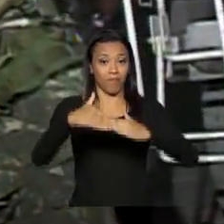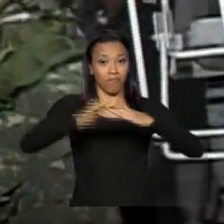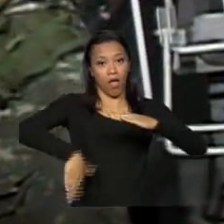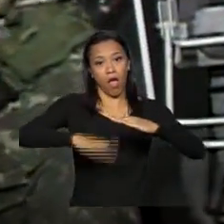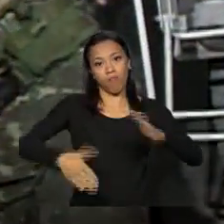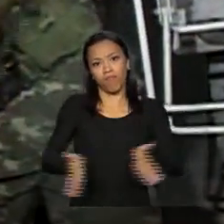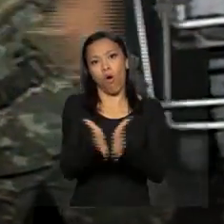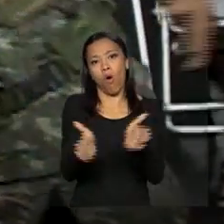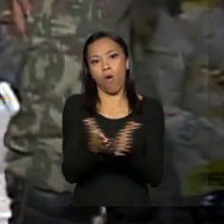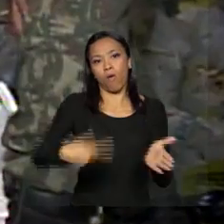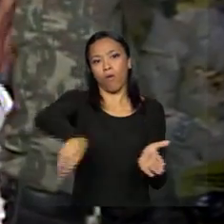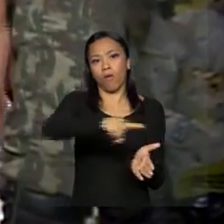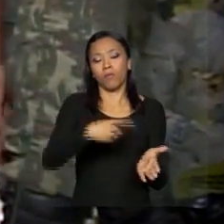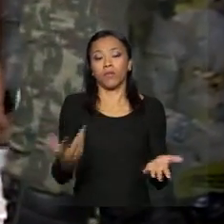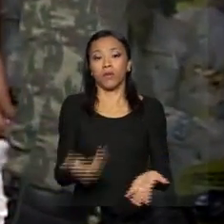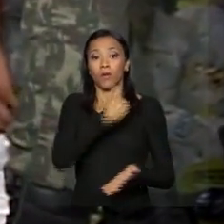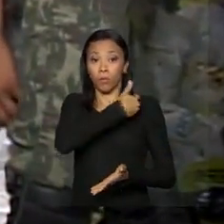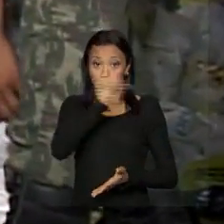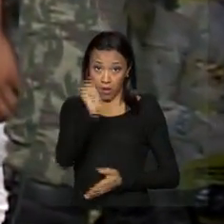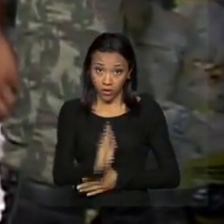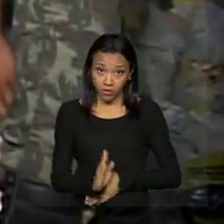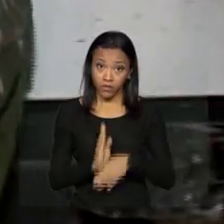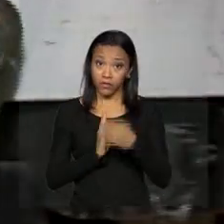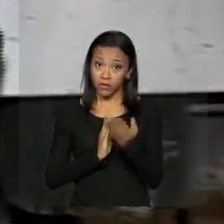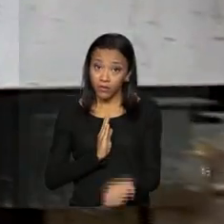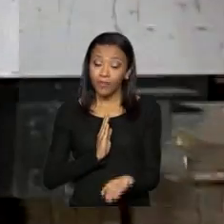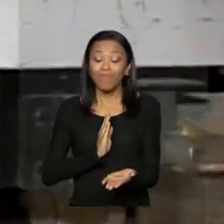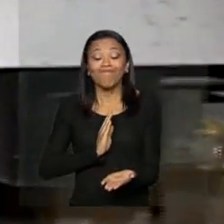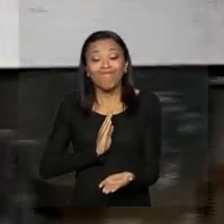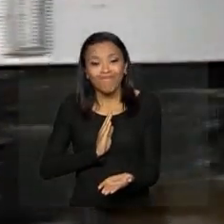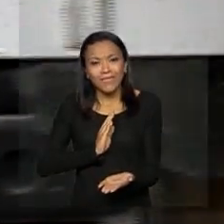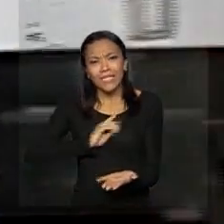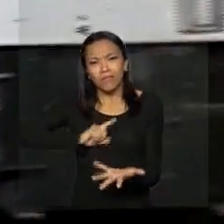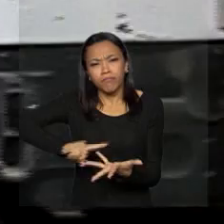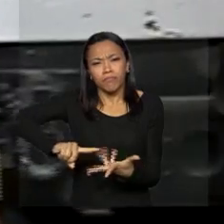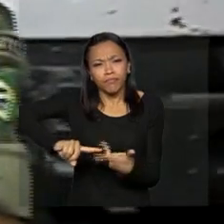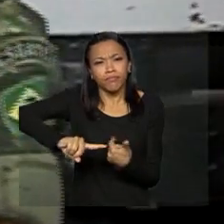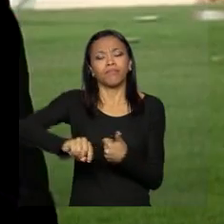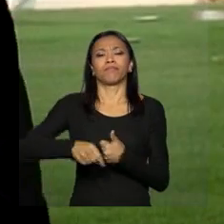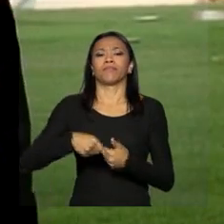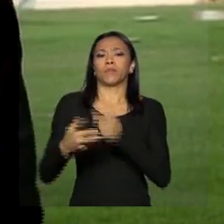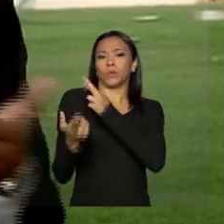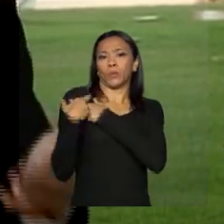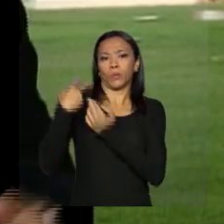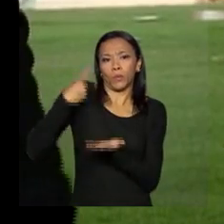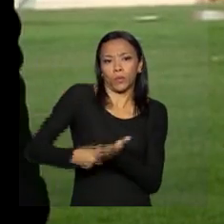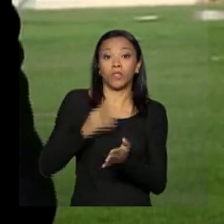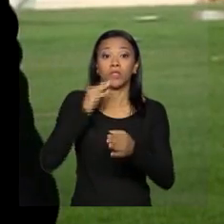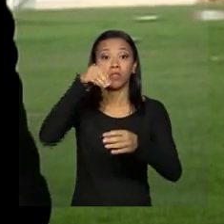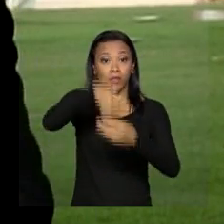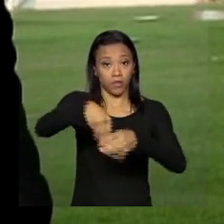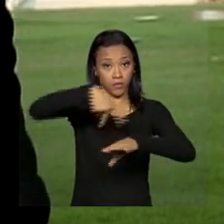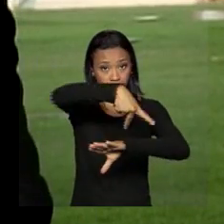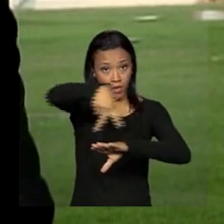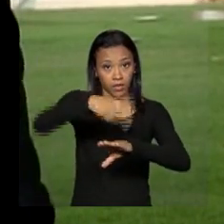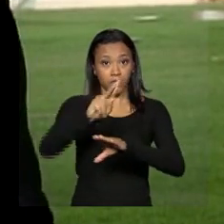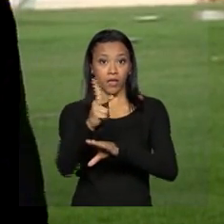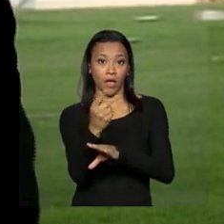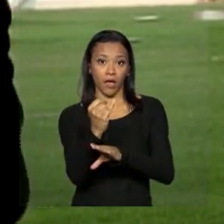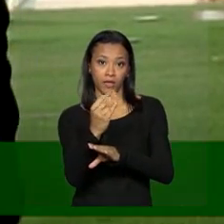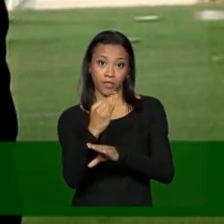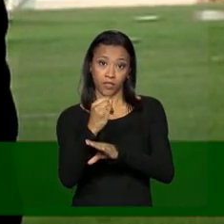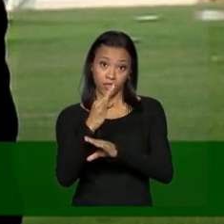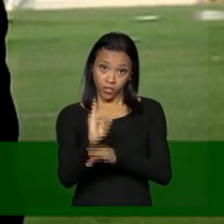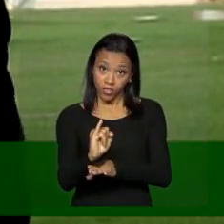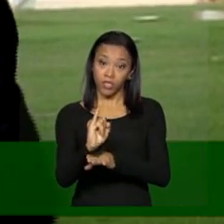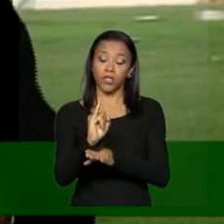inspiração, o Brasil, à frente da MINUSTAH, cumpre uma série de funções no Haiti. Na liderança da missão da ONU, o Brasil busca manter